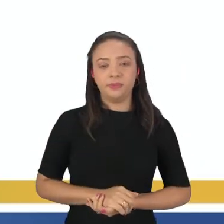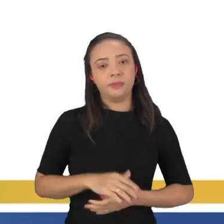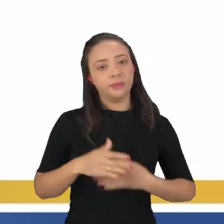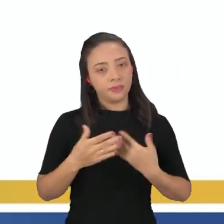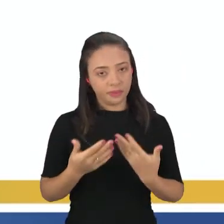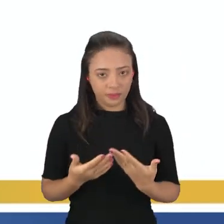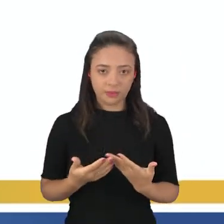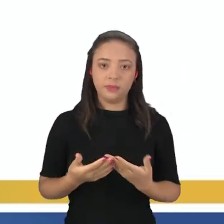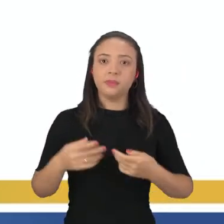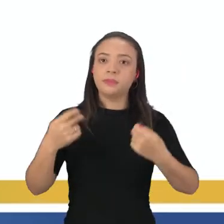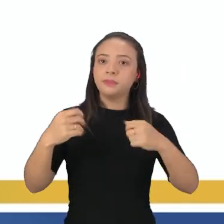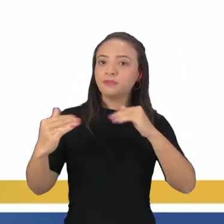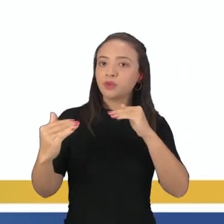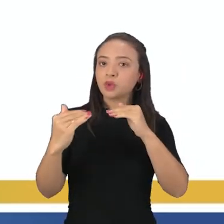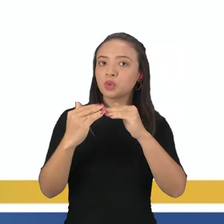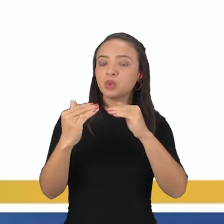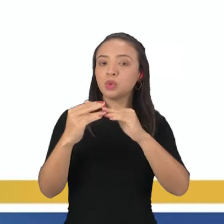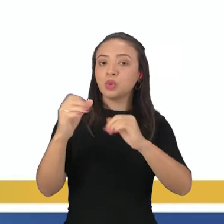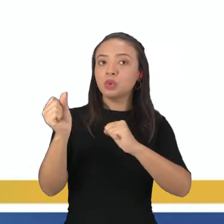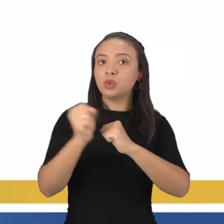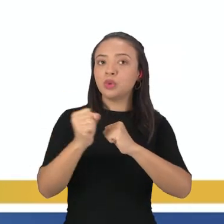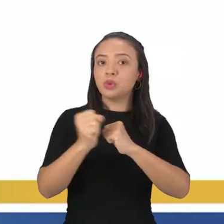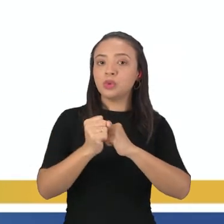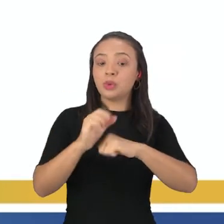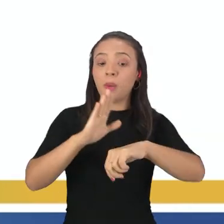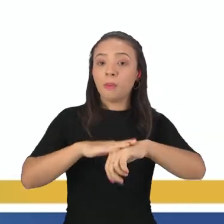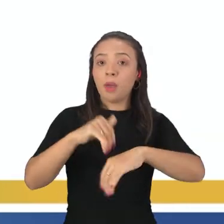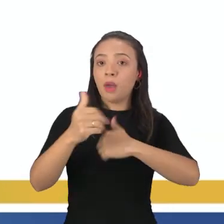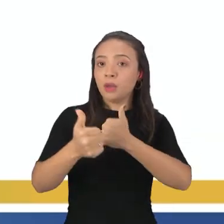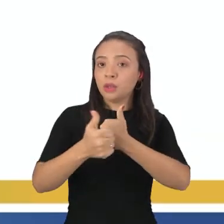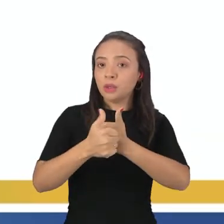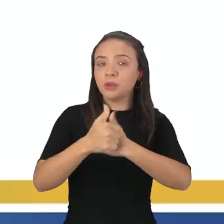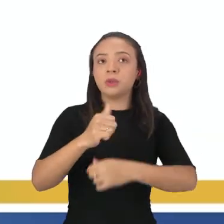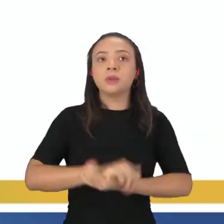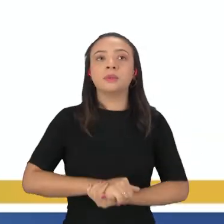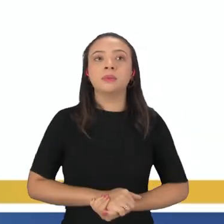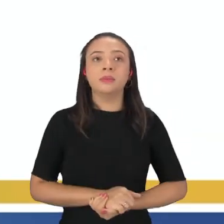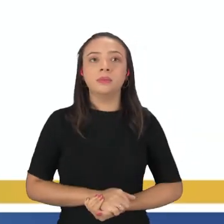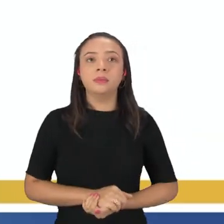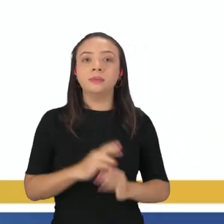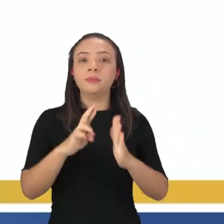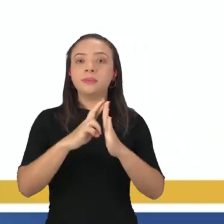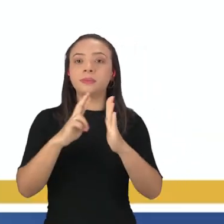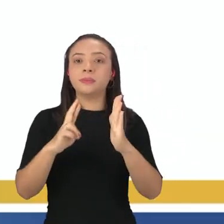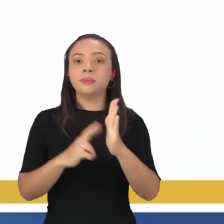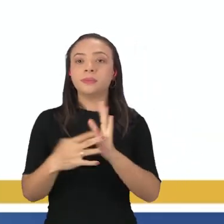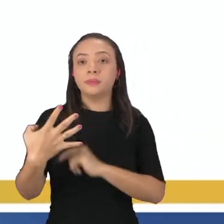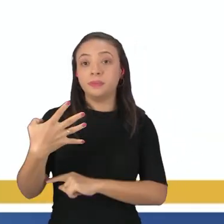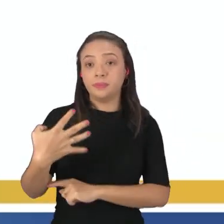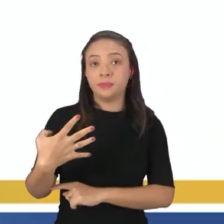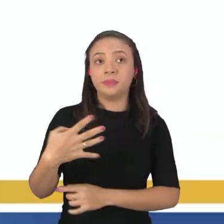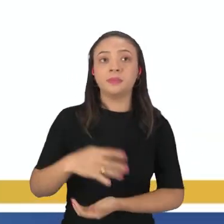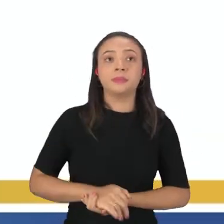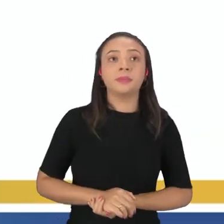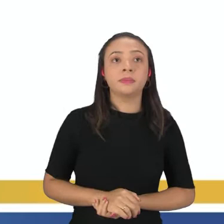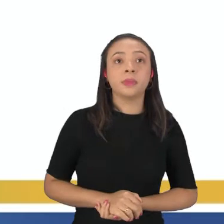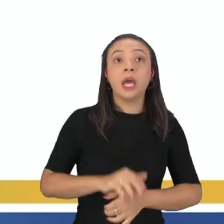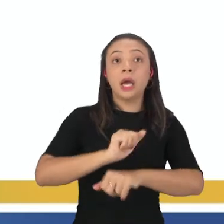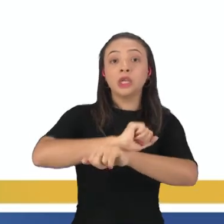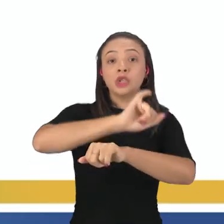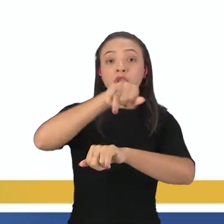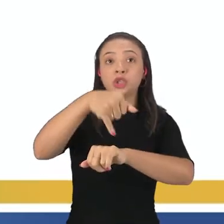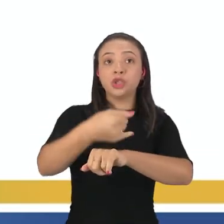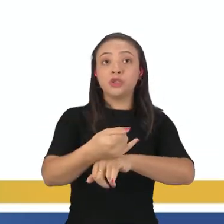deve concordar com o substantivo mais próximo. Regra número 4.